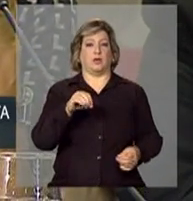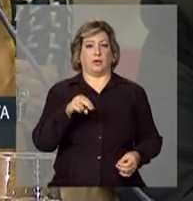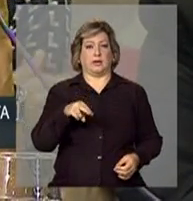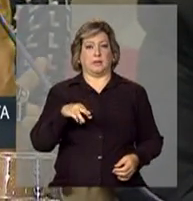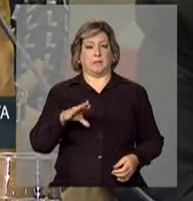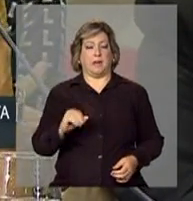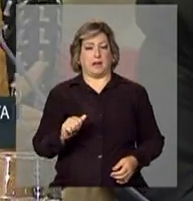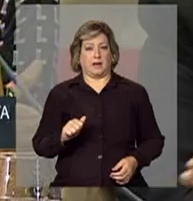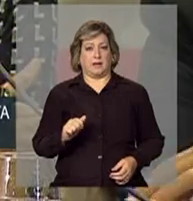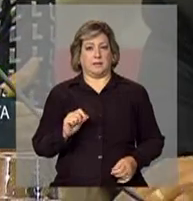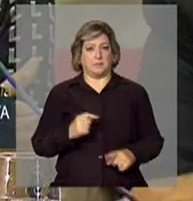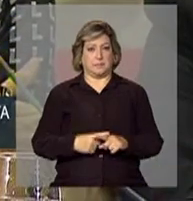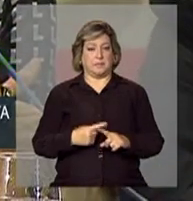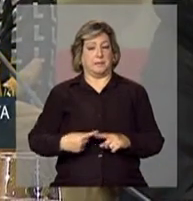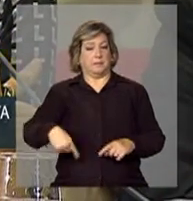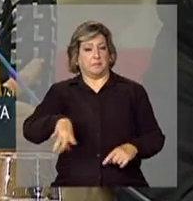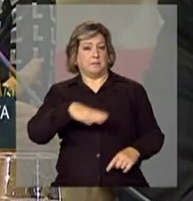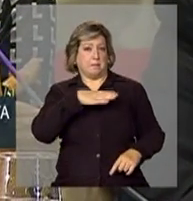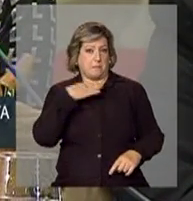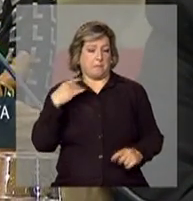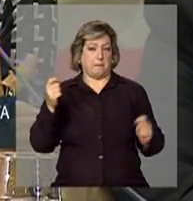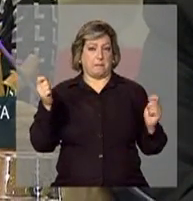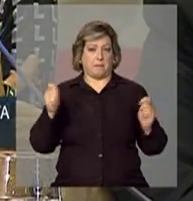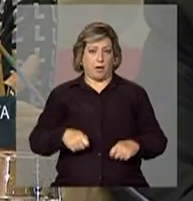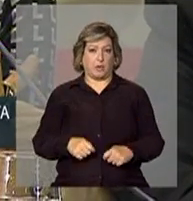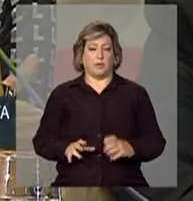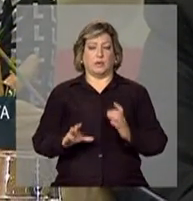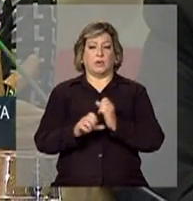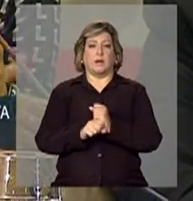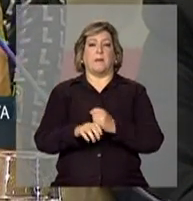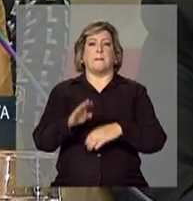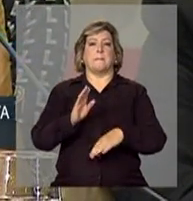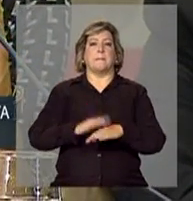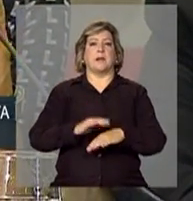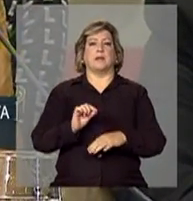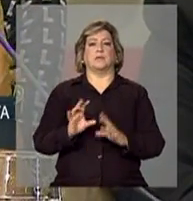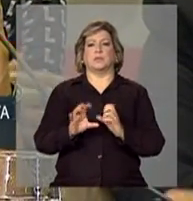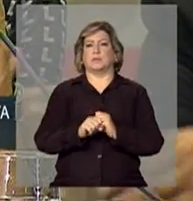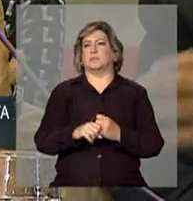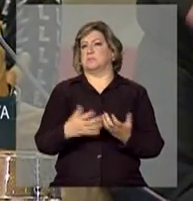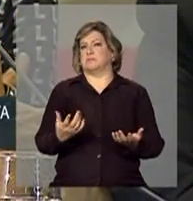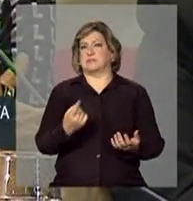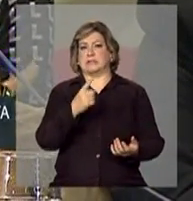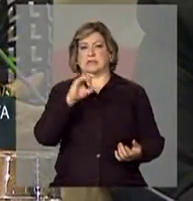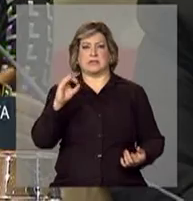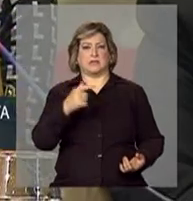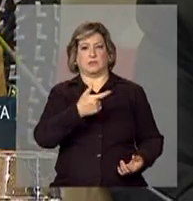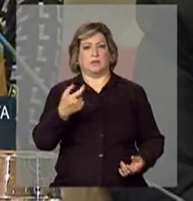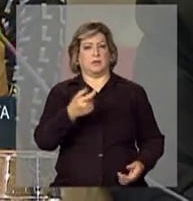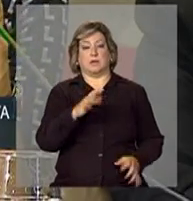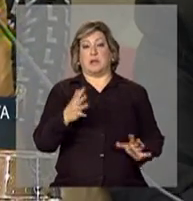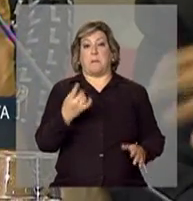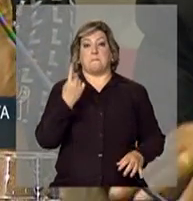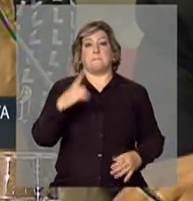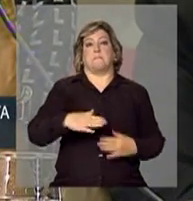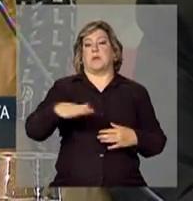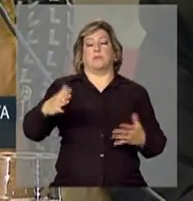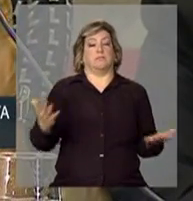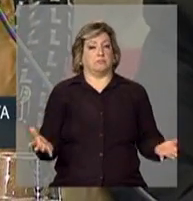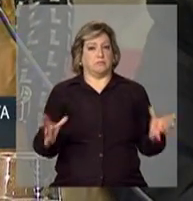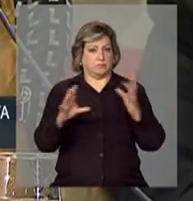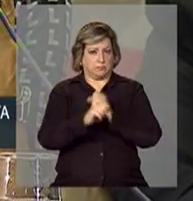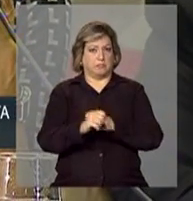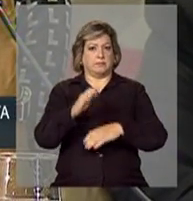se podem contar na ordem de mais do que centenas, talvez chegando a milhares. Bom, a